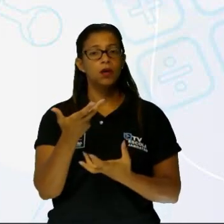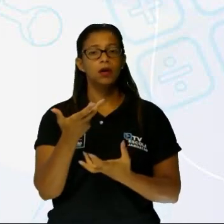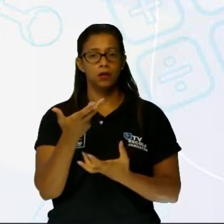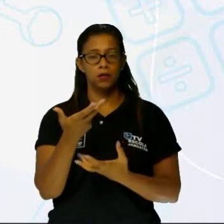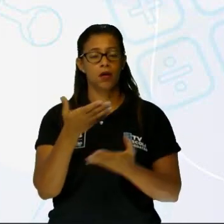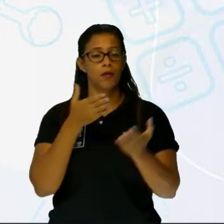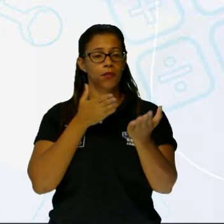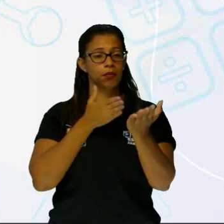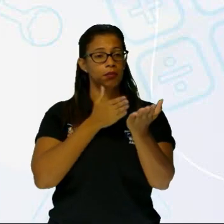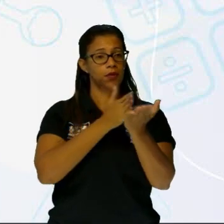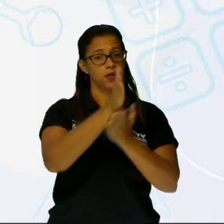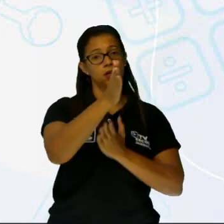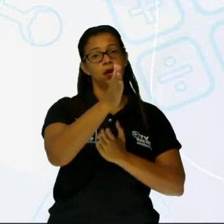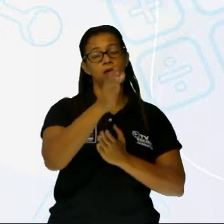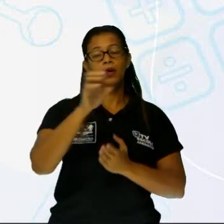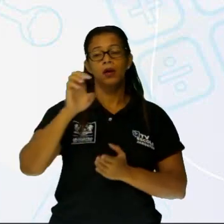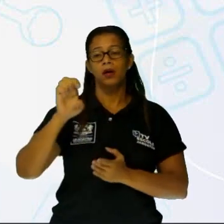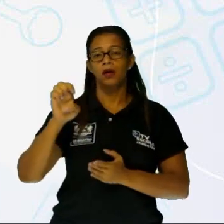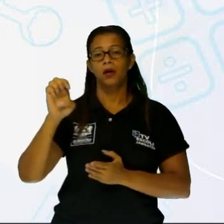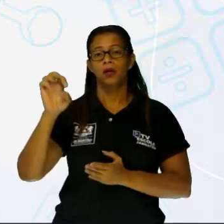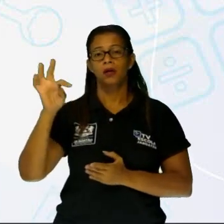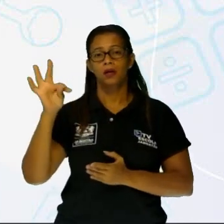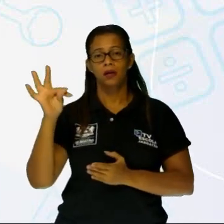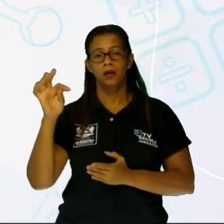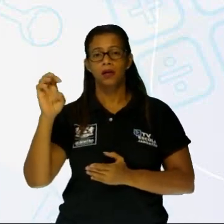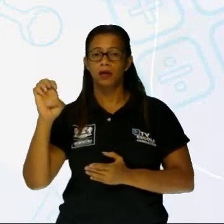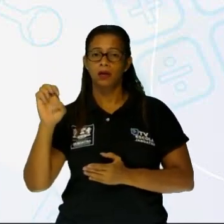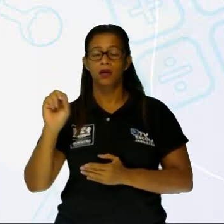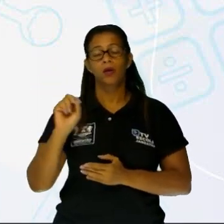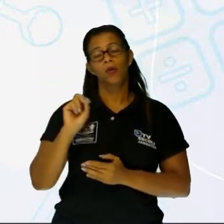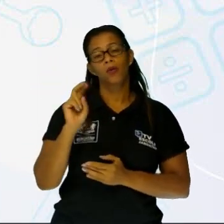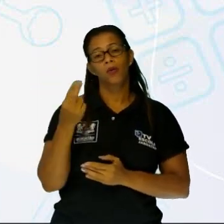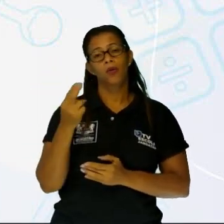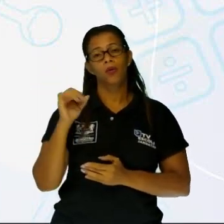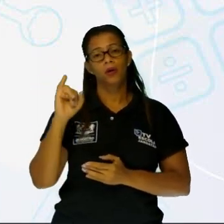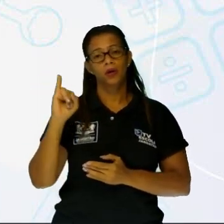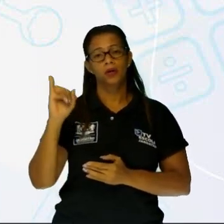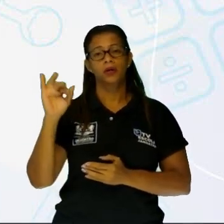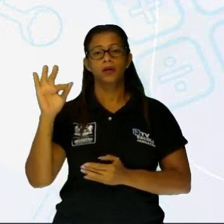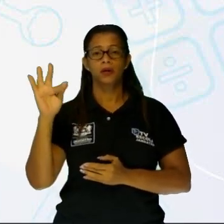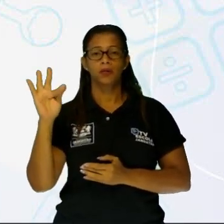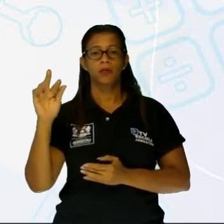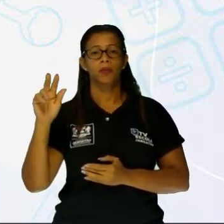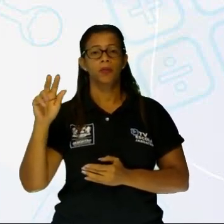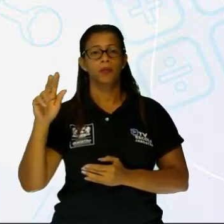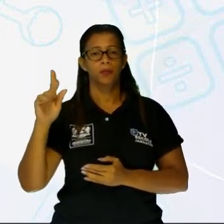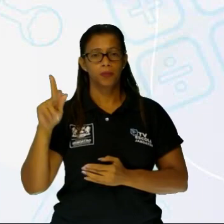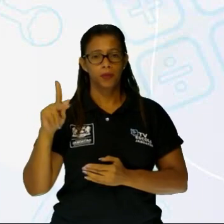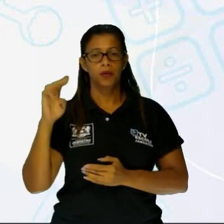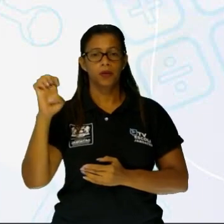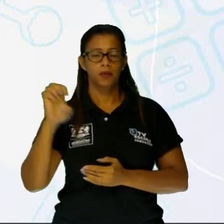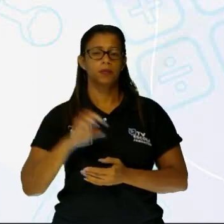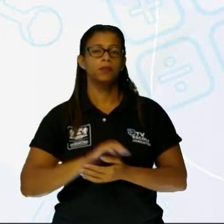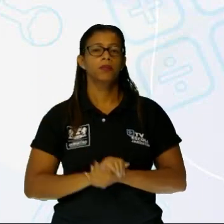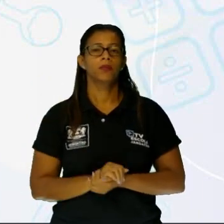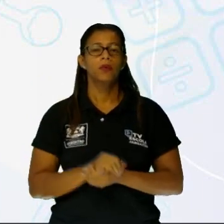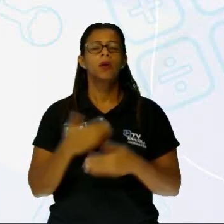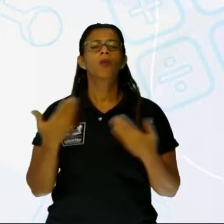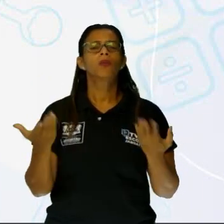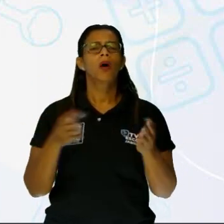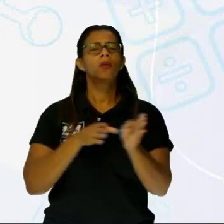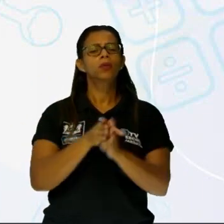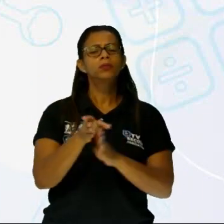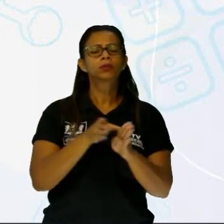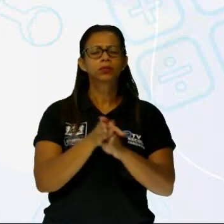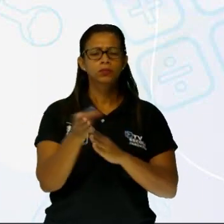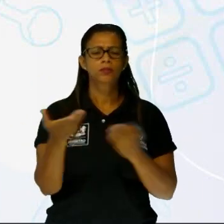em uma ETE ou no IFPE. Quais conselhos você daria para esse amigo, para